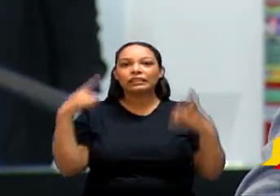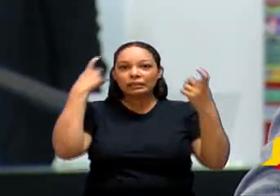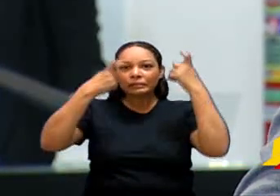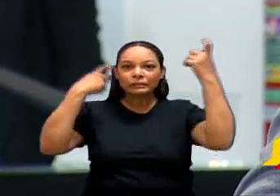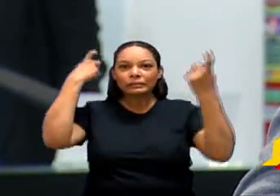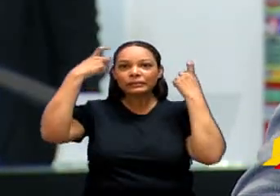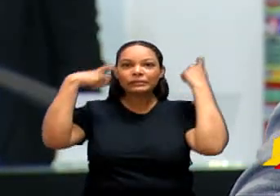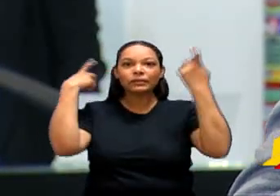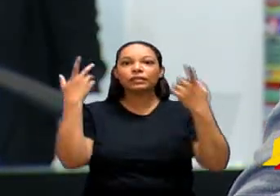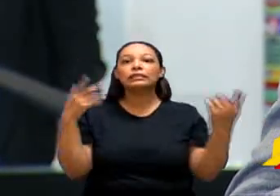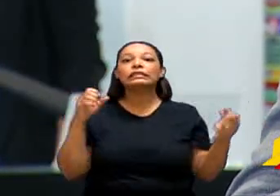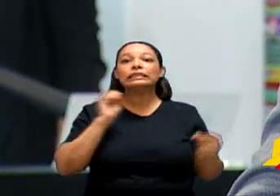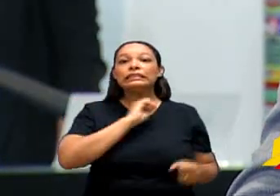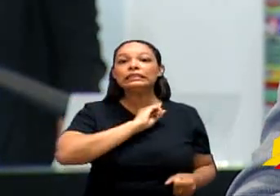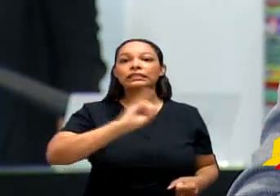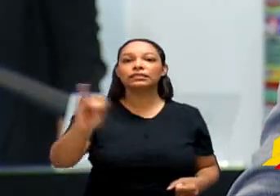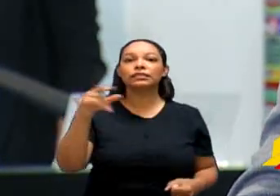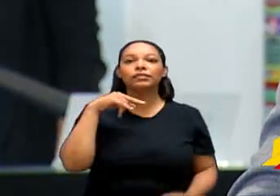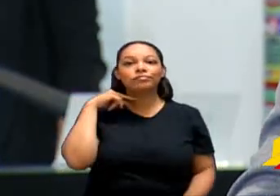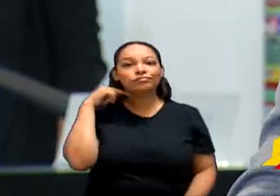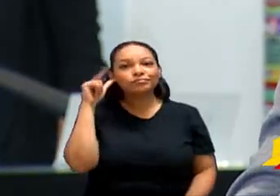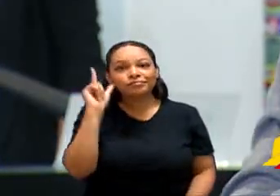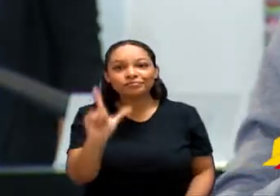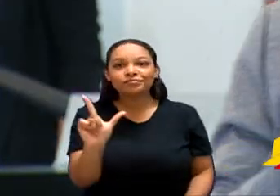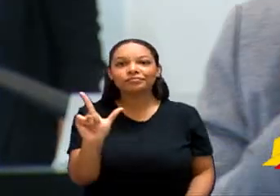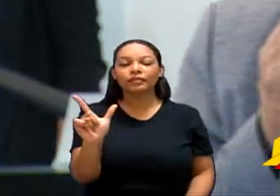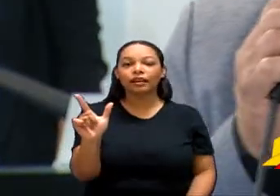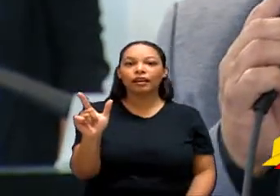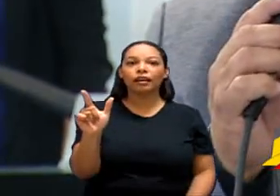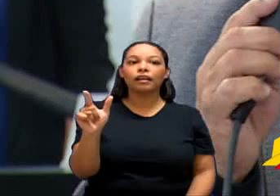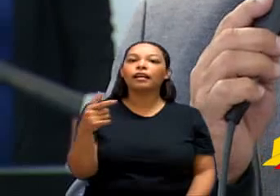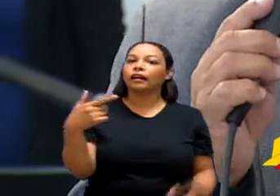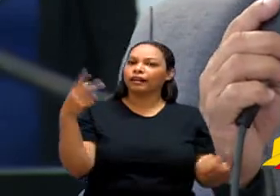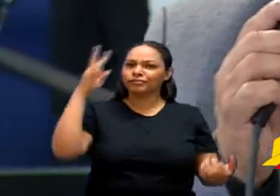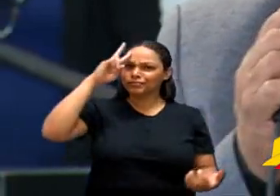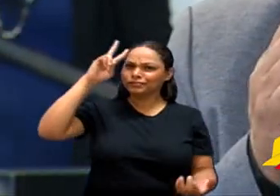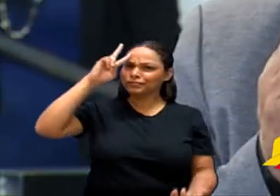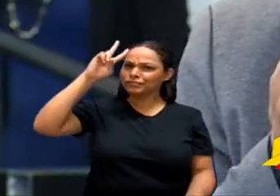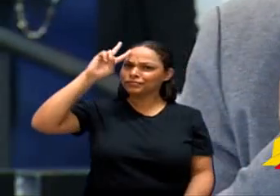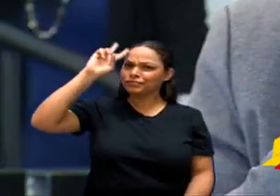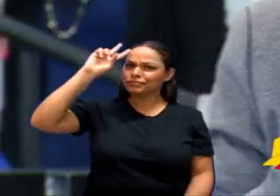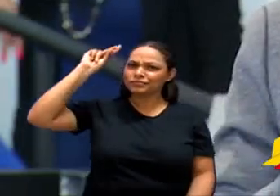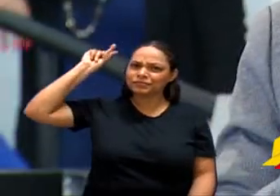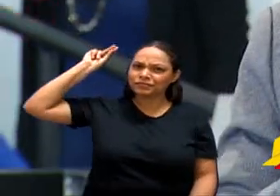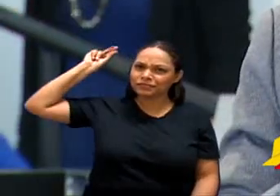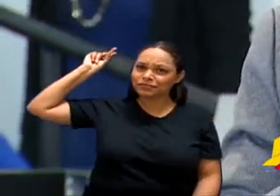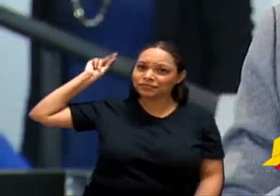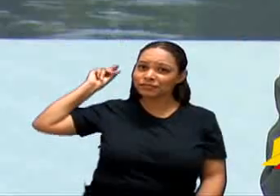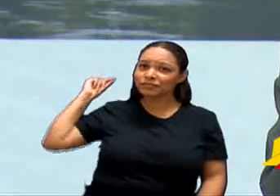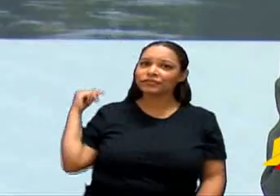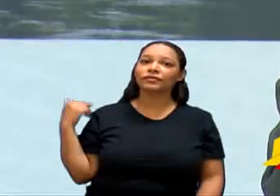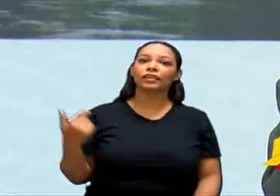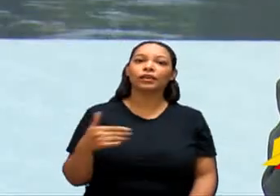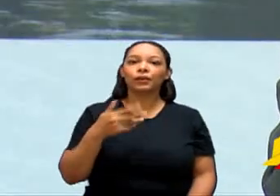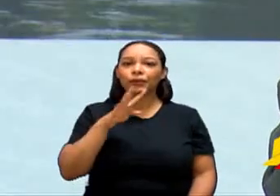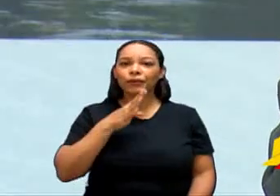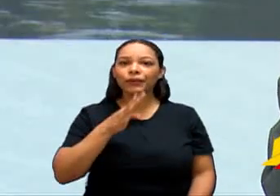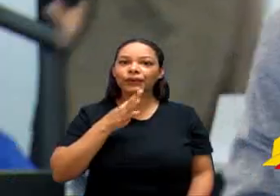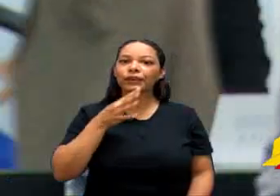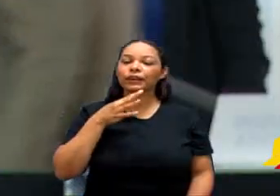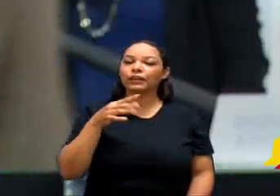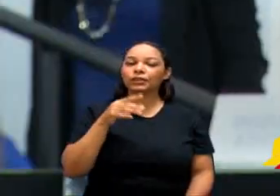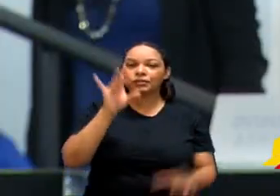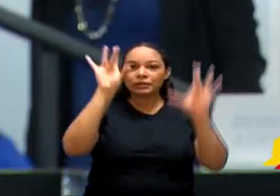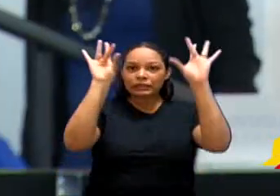realmente iam ser retirados daquela área. É um livro de história sobre essa questão. Muito, muito, conhece muito grande. Foi uma